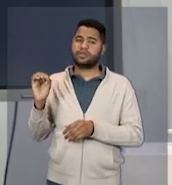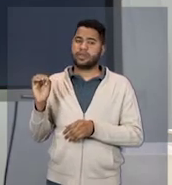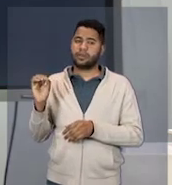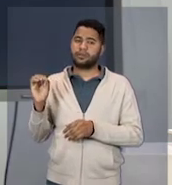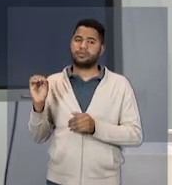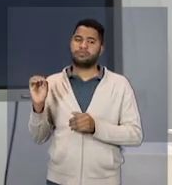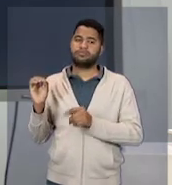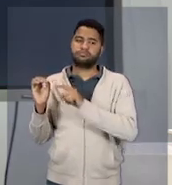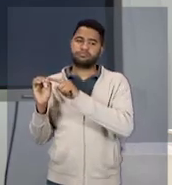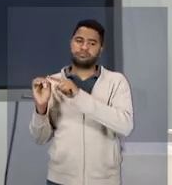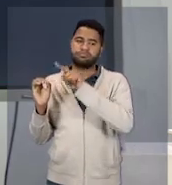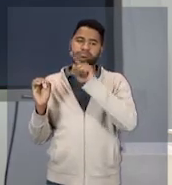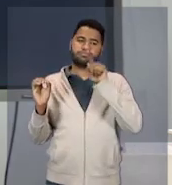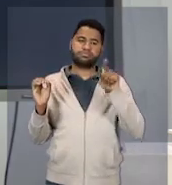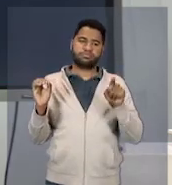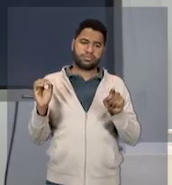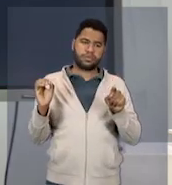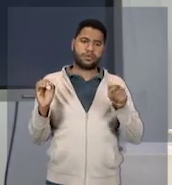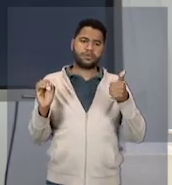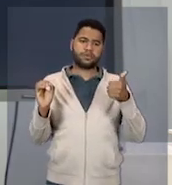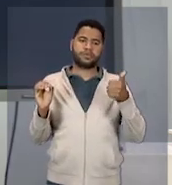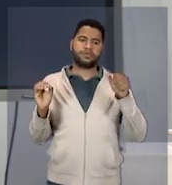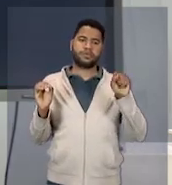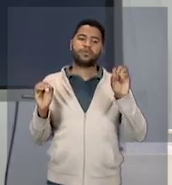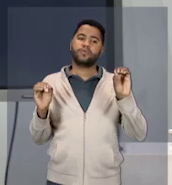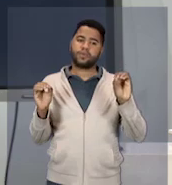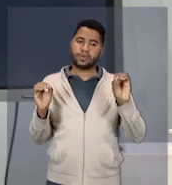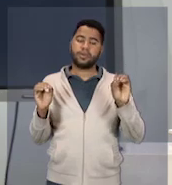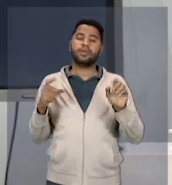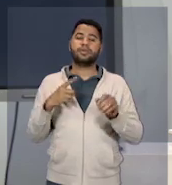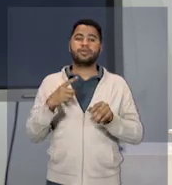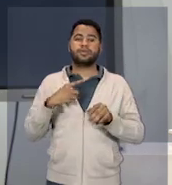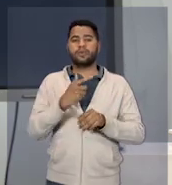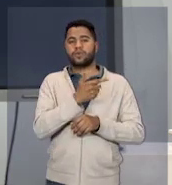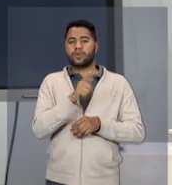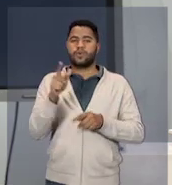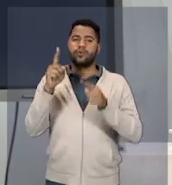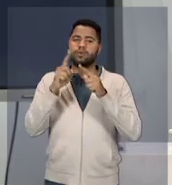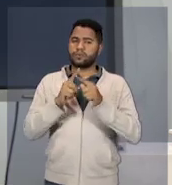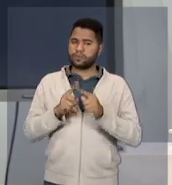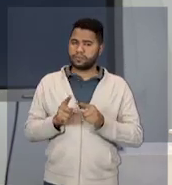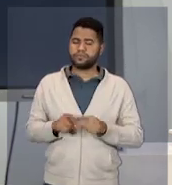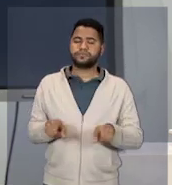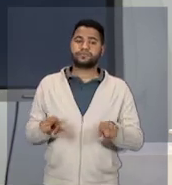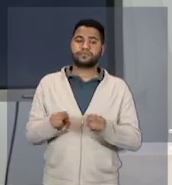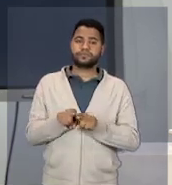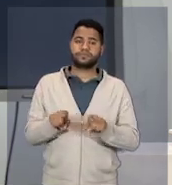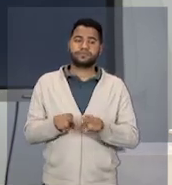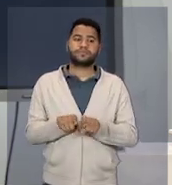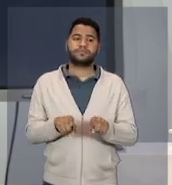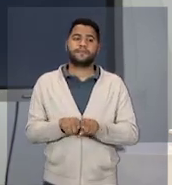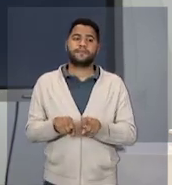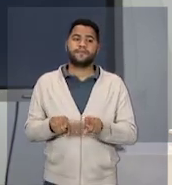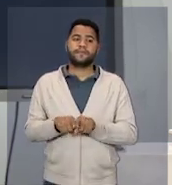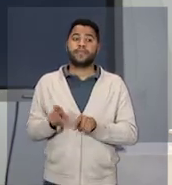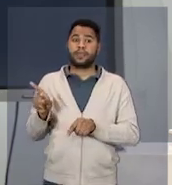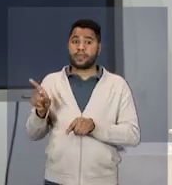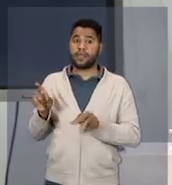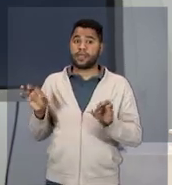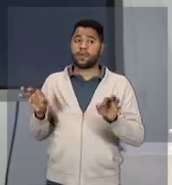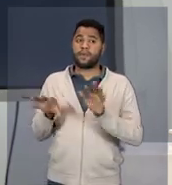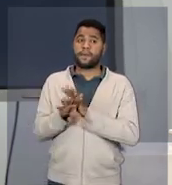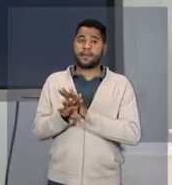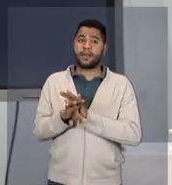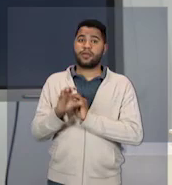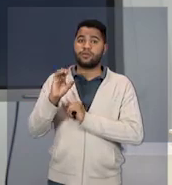até 180. Então, você vai ter os dois tipos de transferidor. Tem outros tipos que é uma completo, então